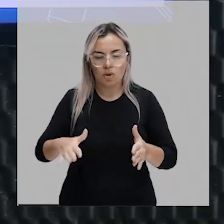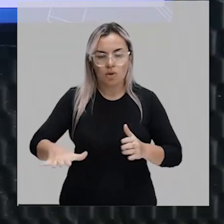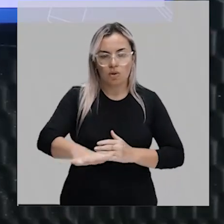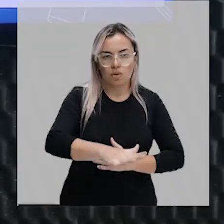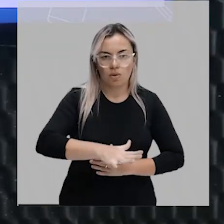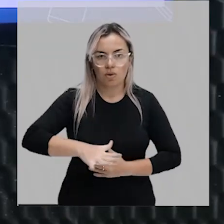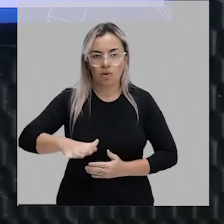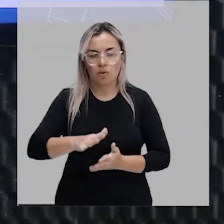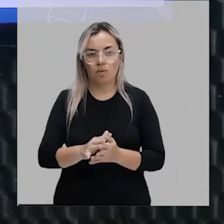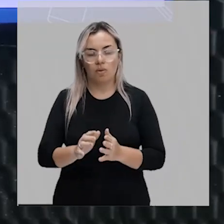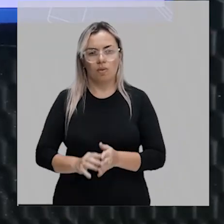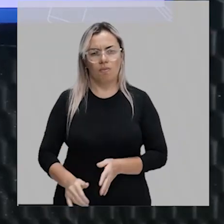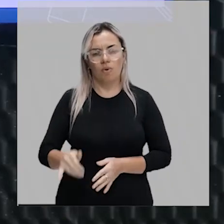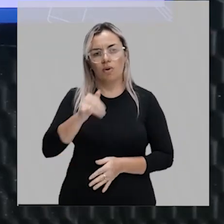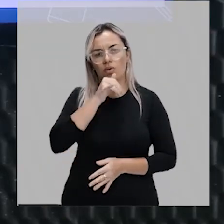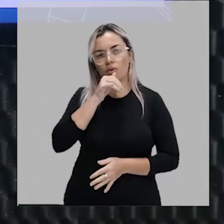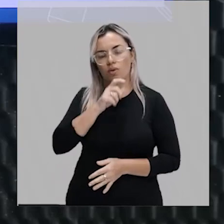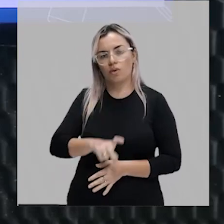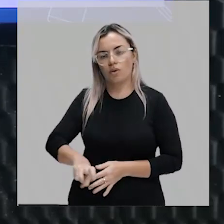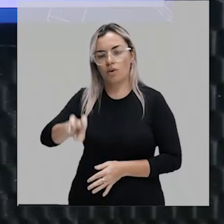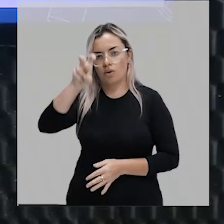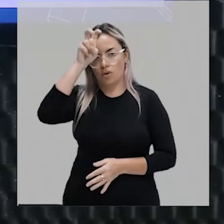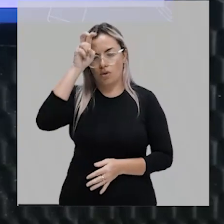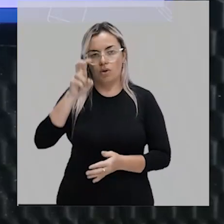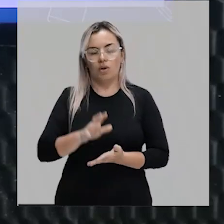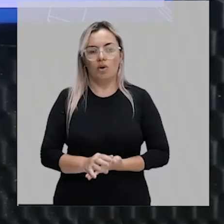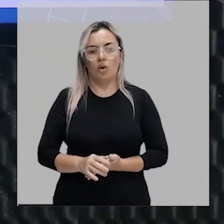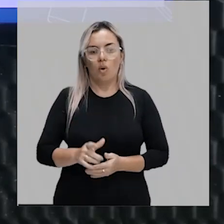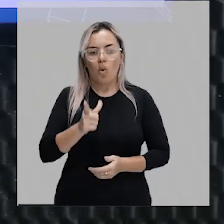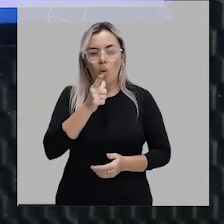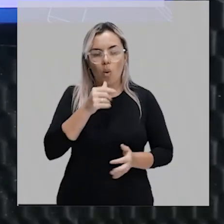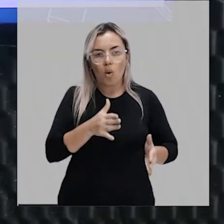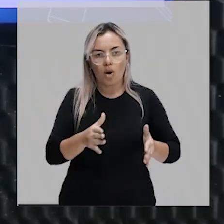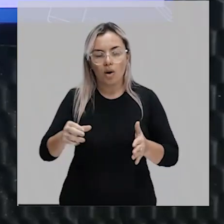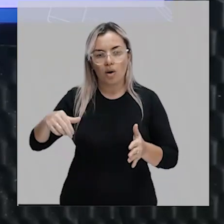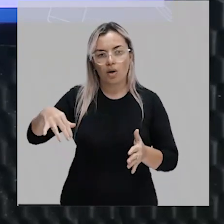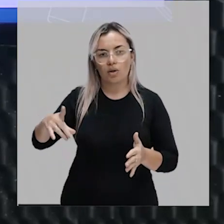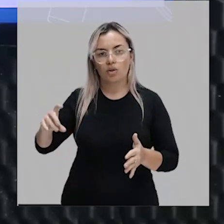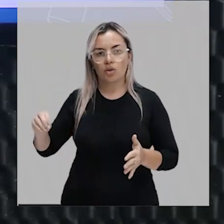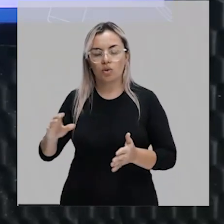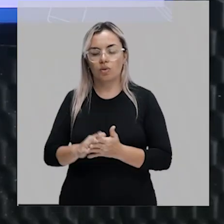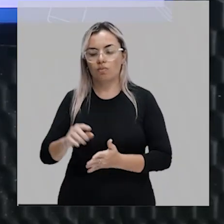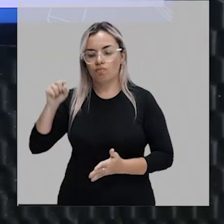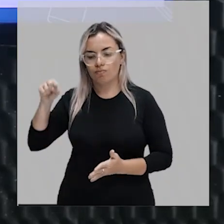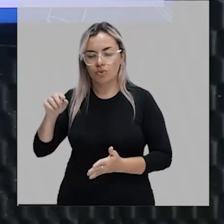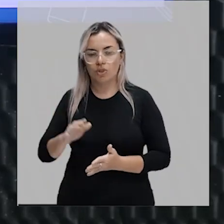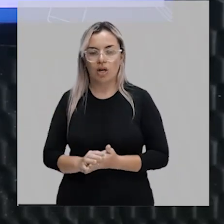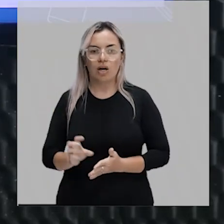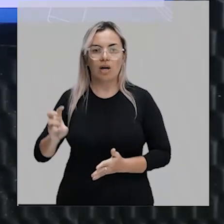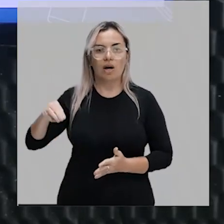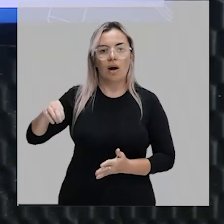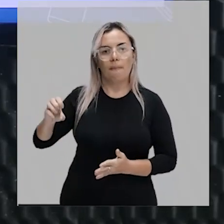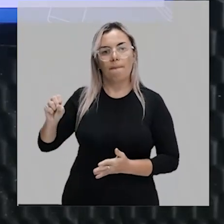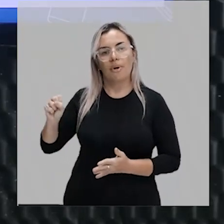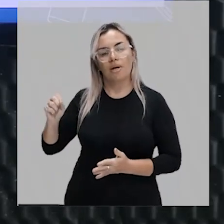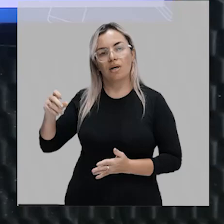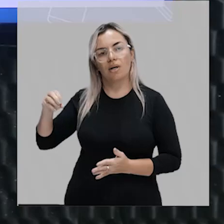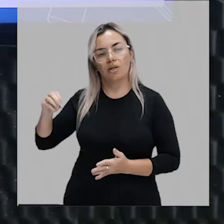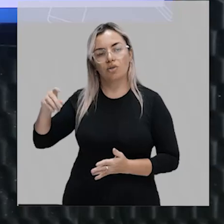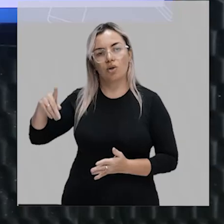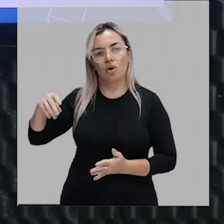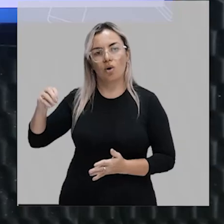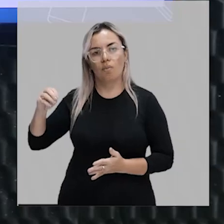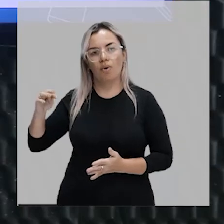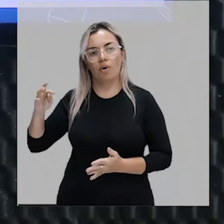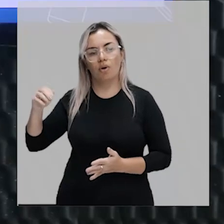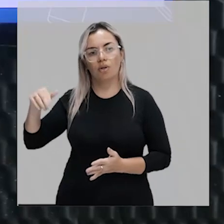Egito, por exemplo, nós temos o rio Nilo. A Mesopotâmia, que o significado da